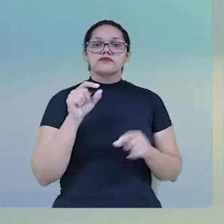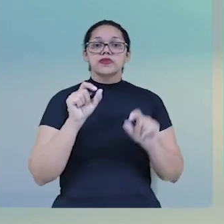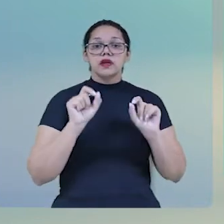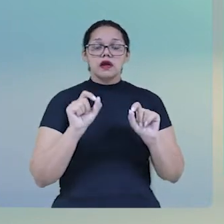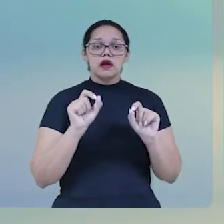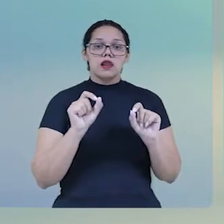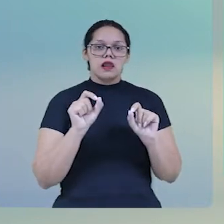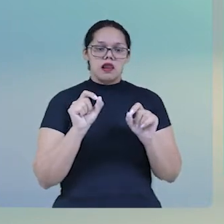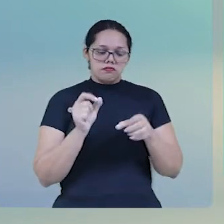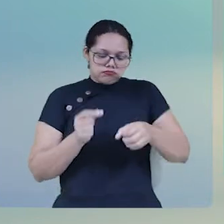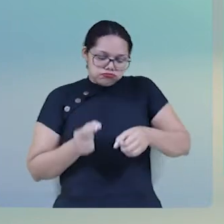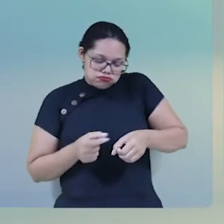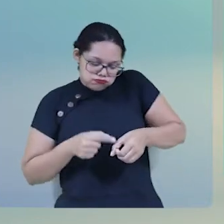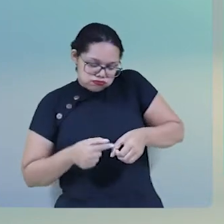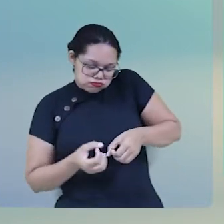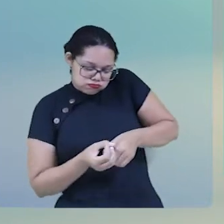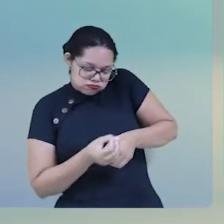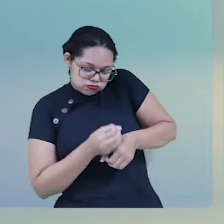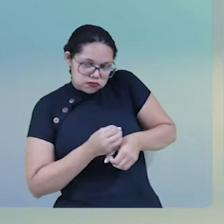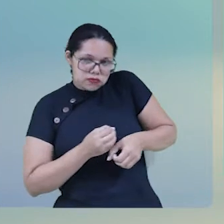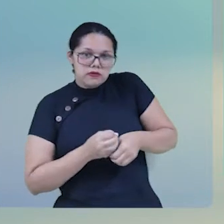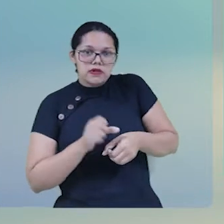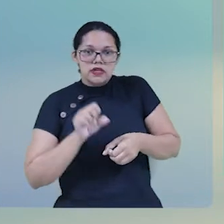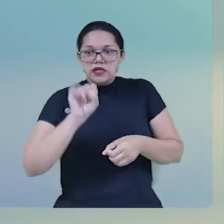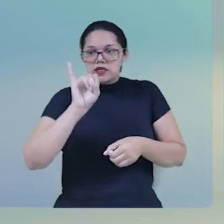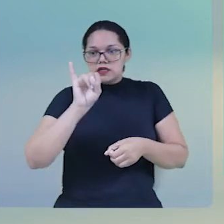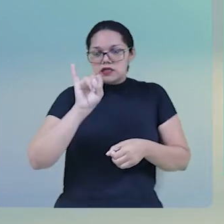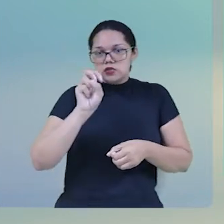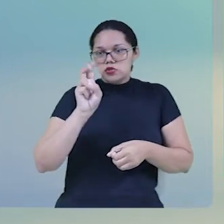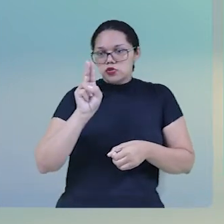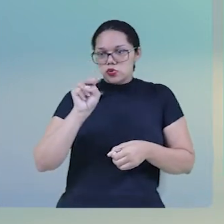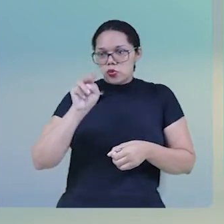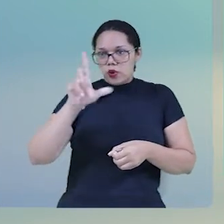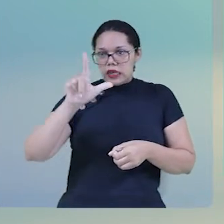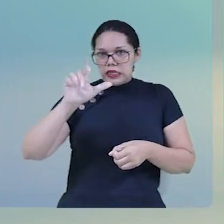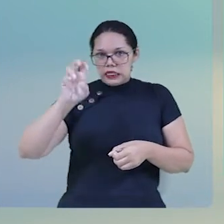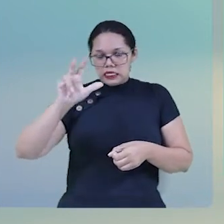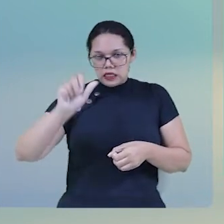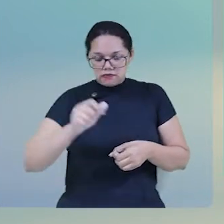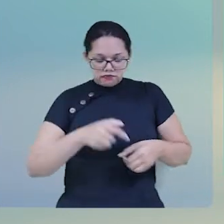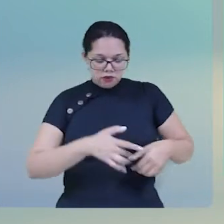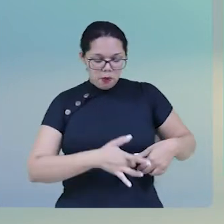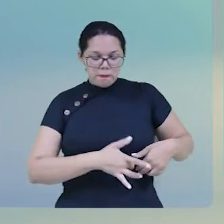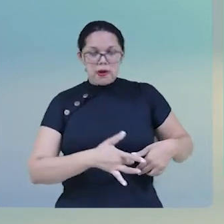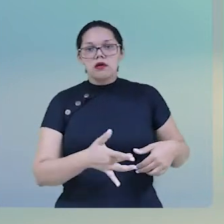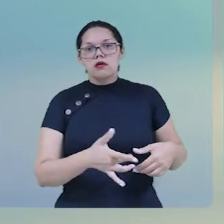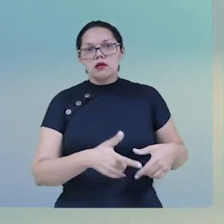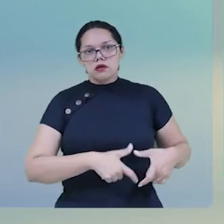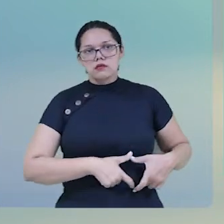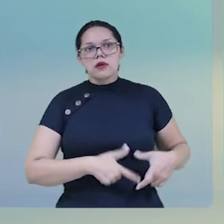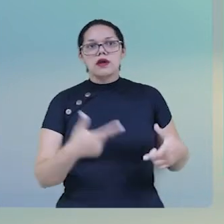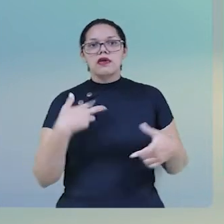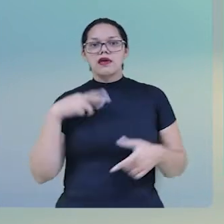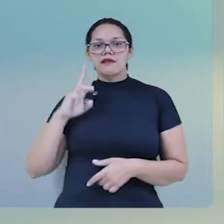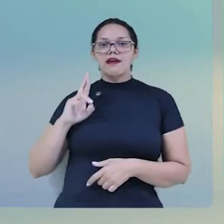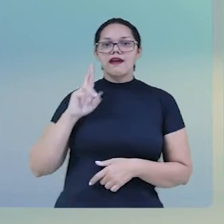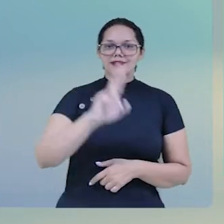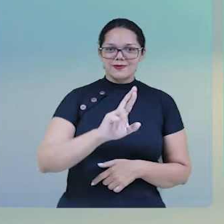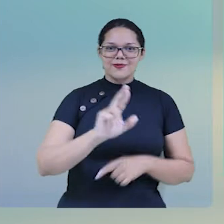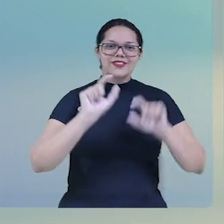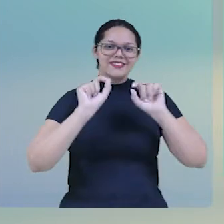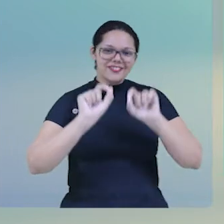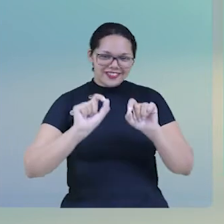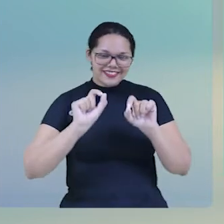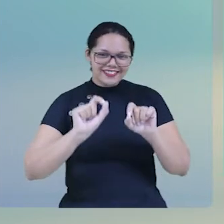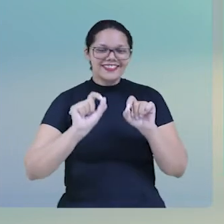uma glândula. Vocês sabem que glândula é essa? O pâncreas. E ele é responsável pela manutenção do